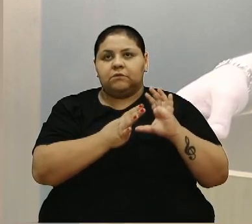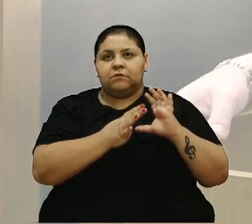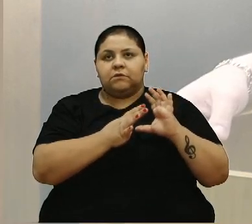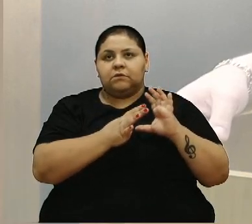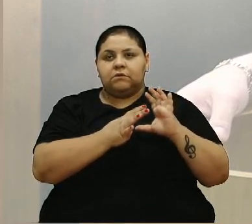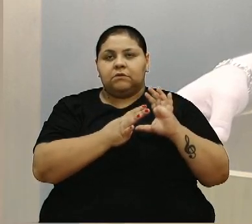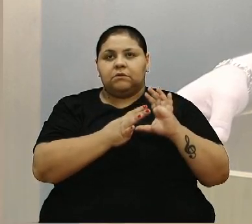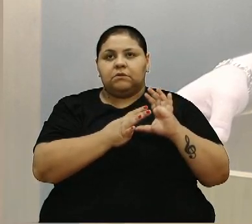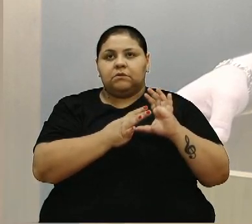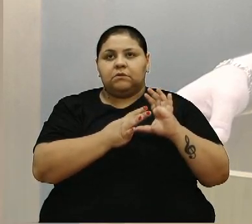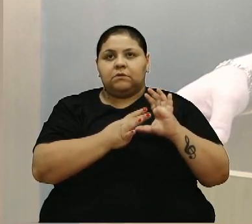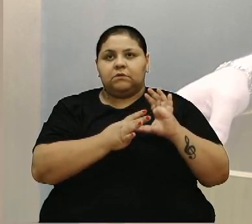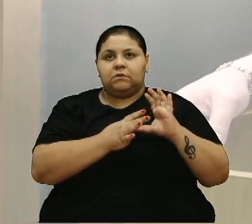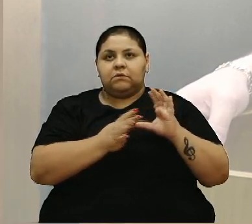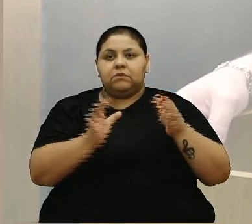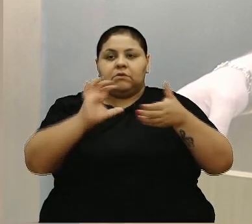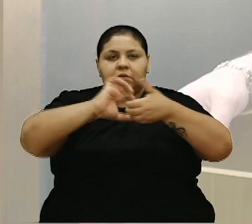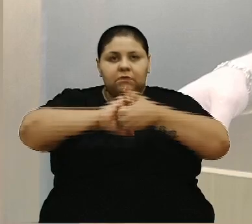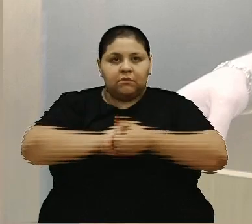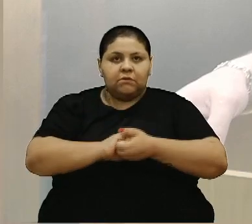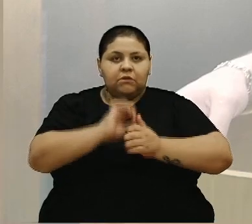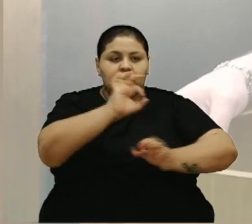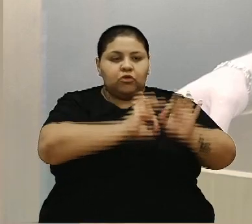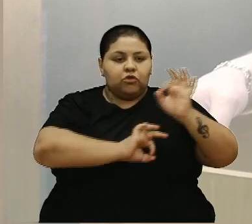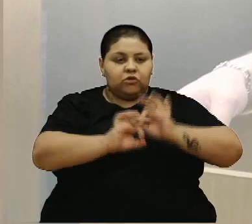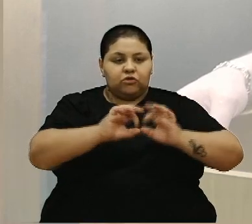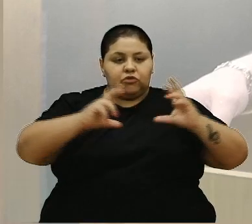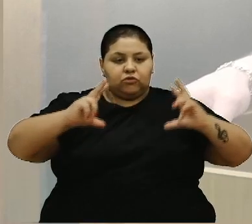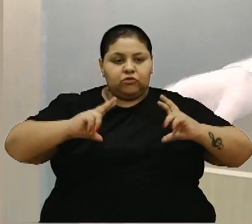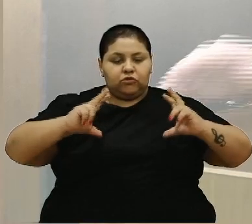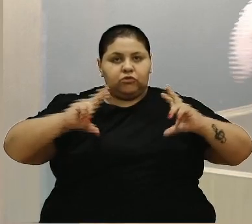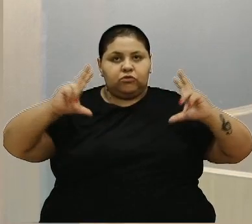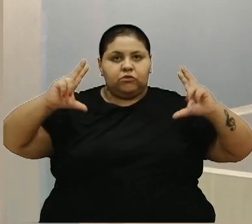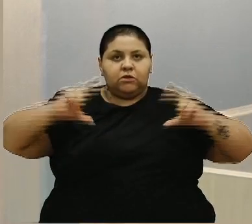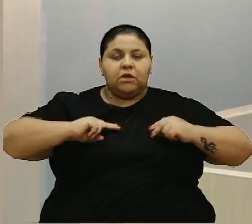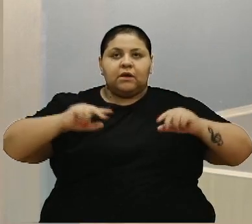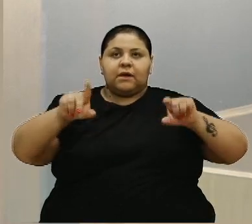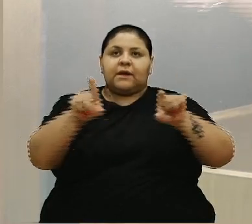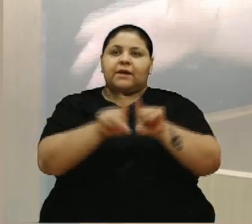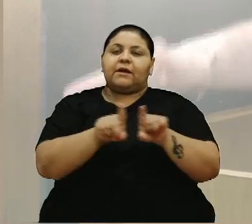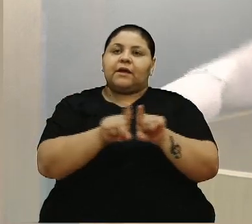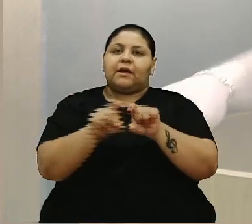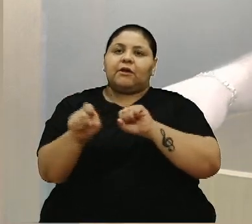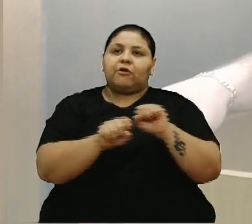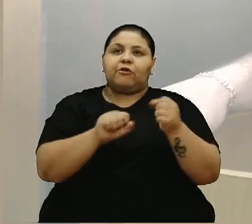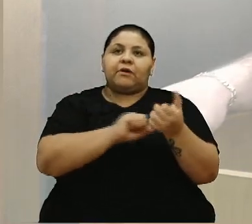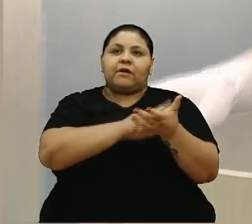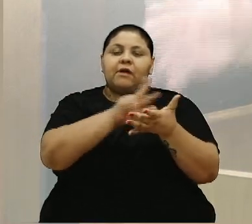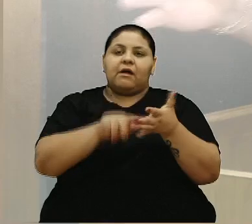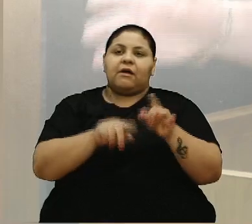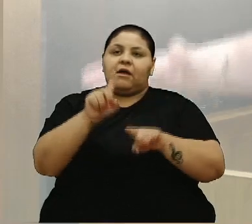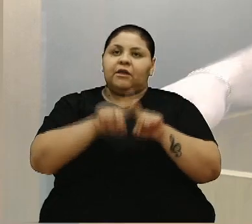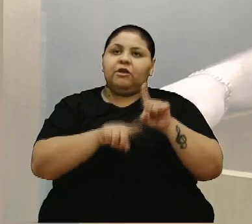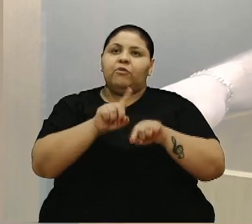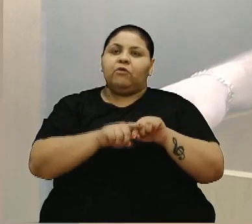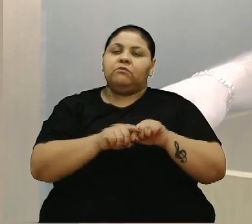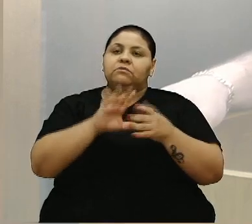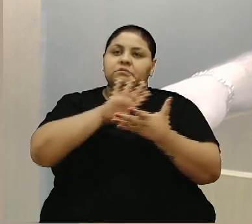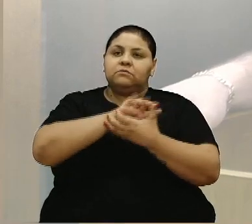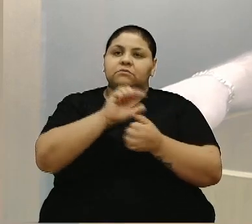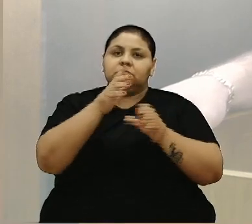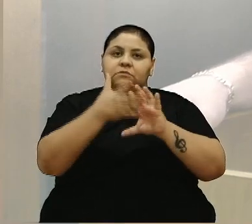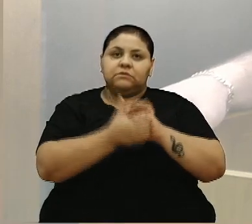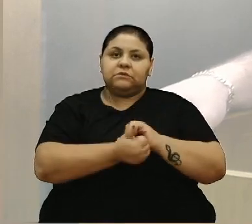parceria de organizações públicas e privadas e pode ter diversas atividades, como artísticas,